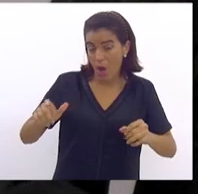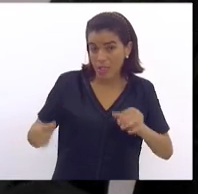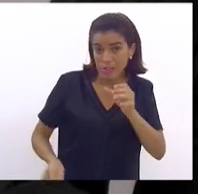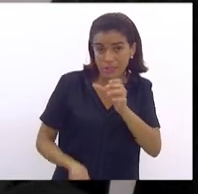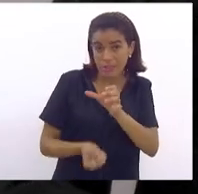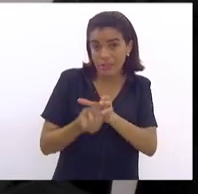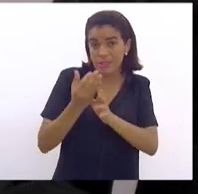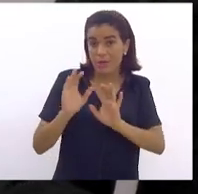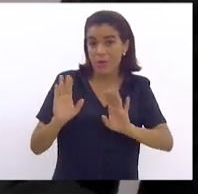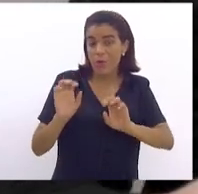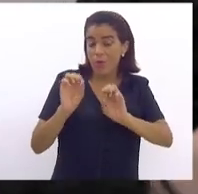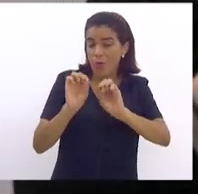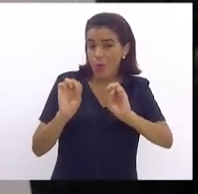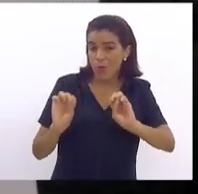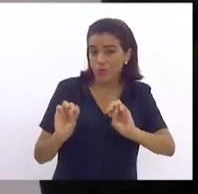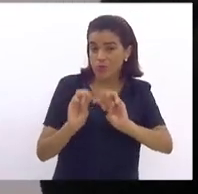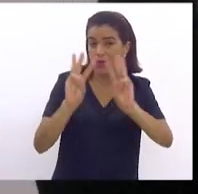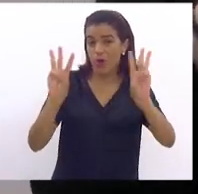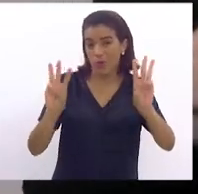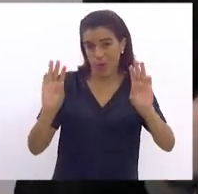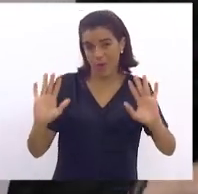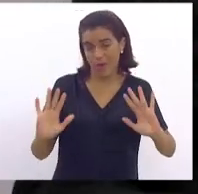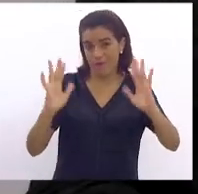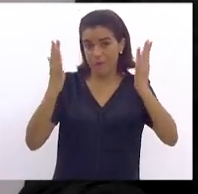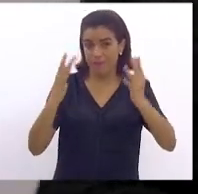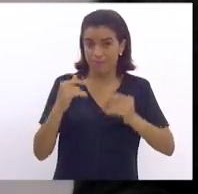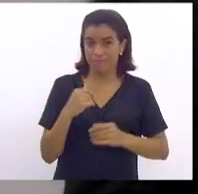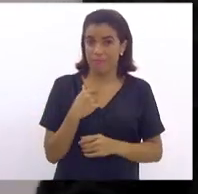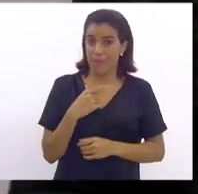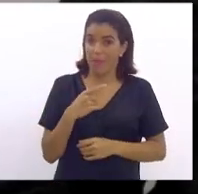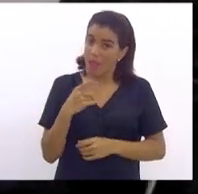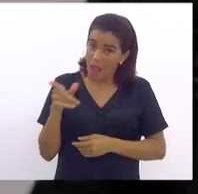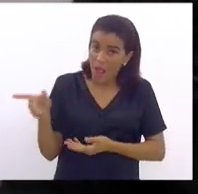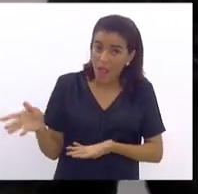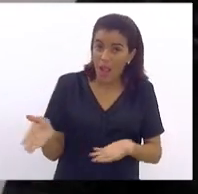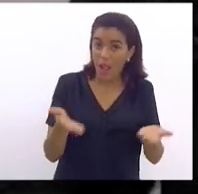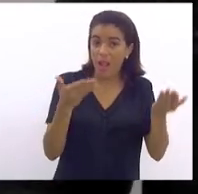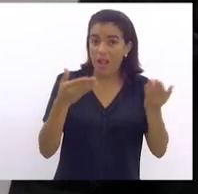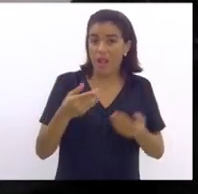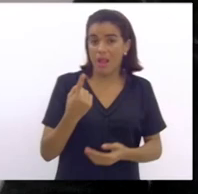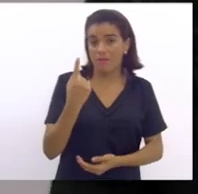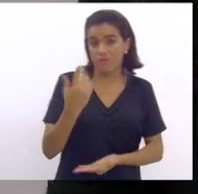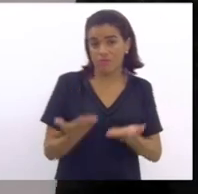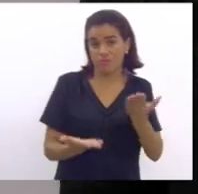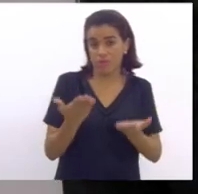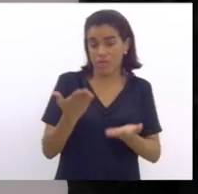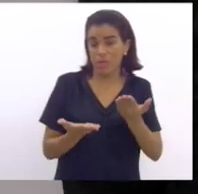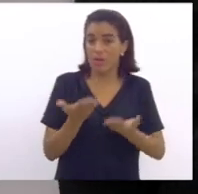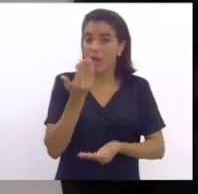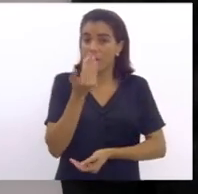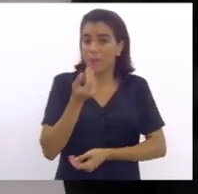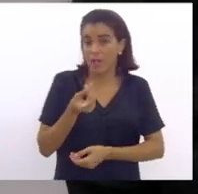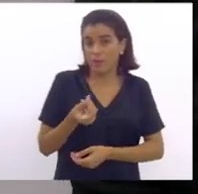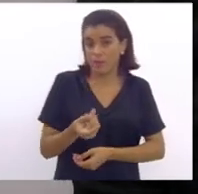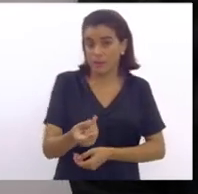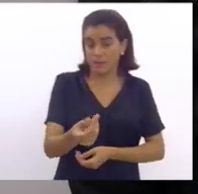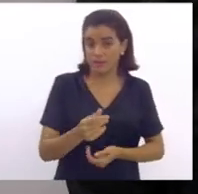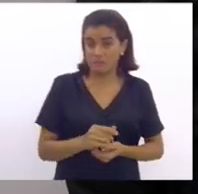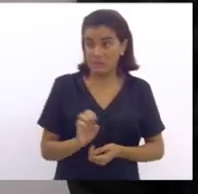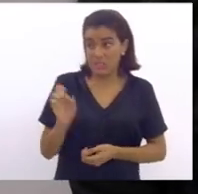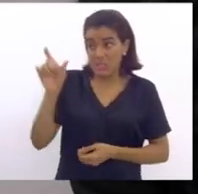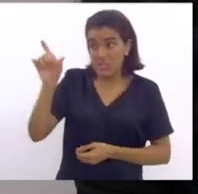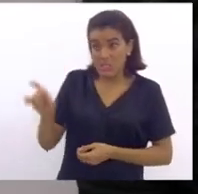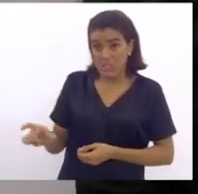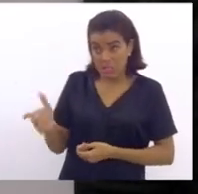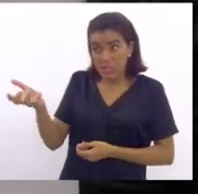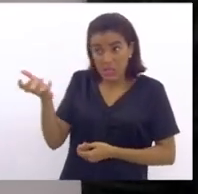evento, está escrito lá, leve 1 quilo de alimento não perecível. O cidadão ele leva se ele